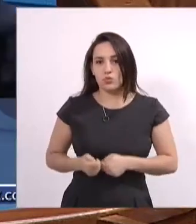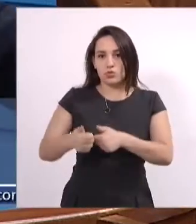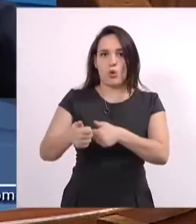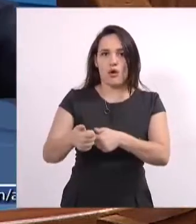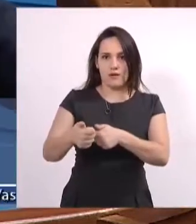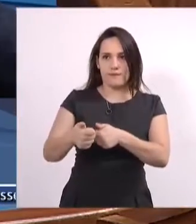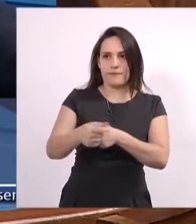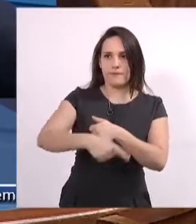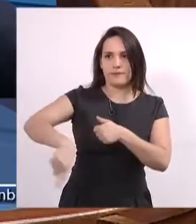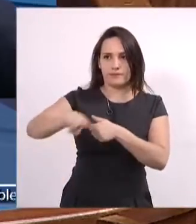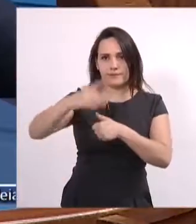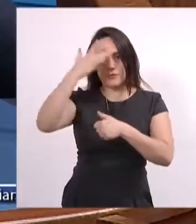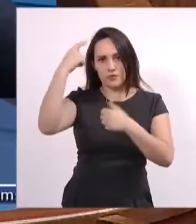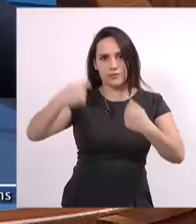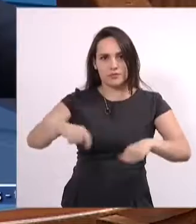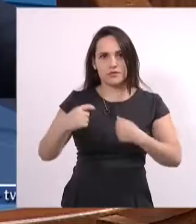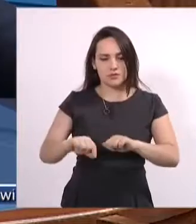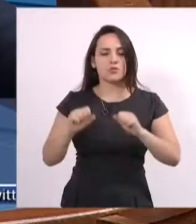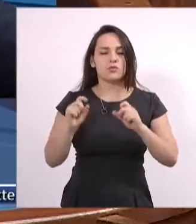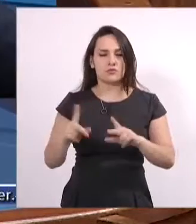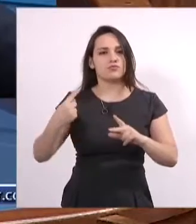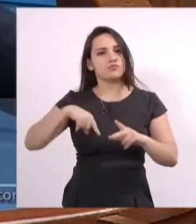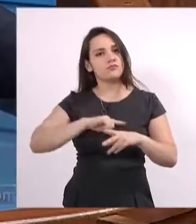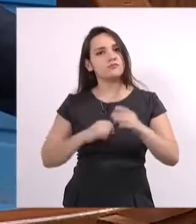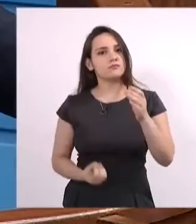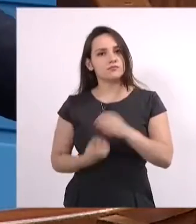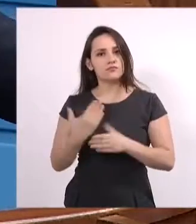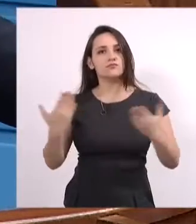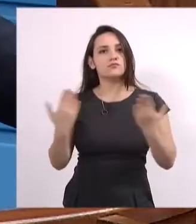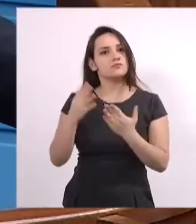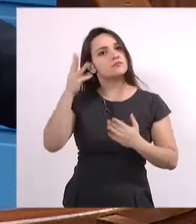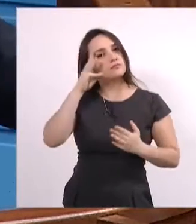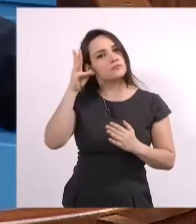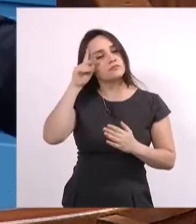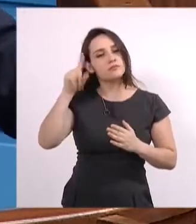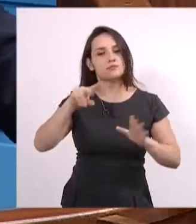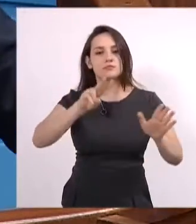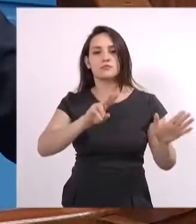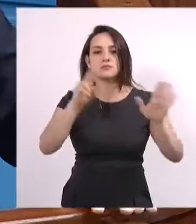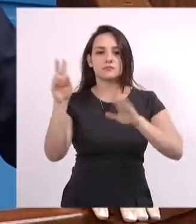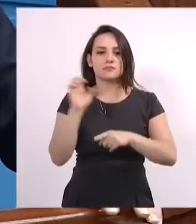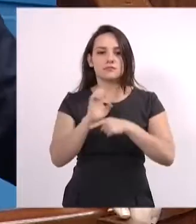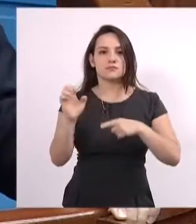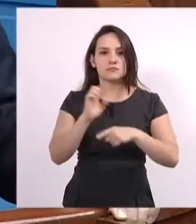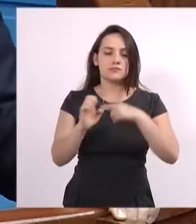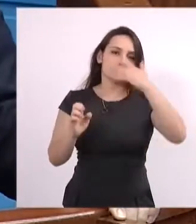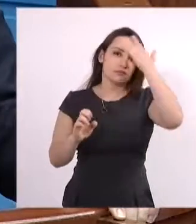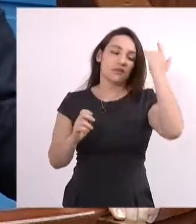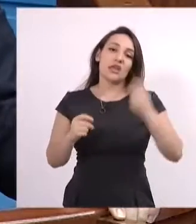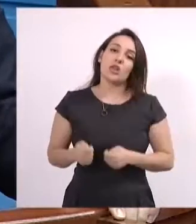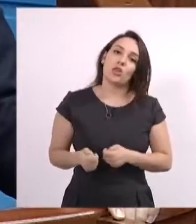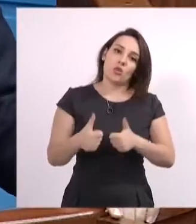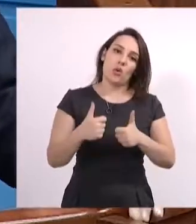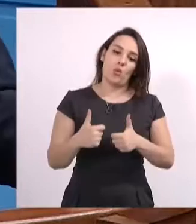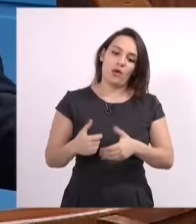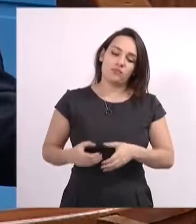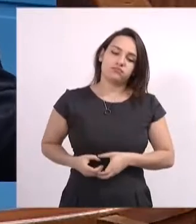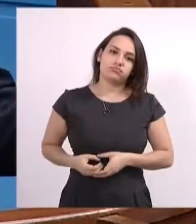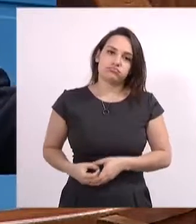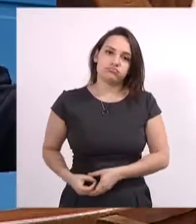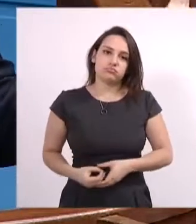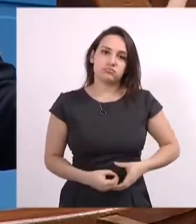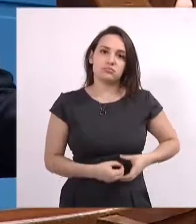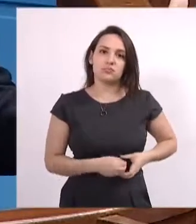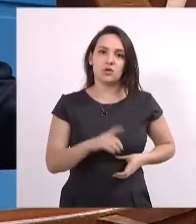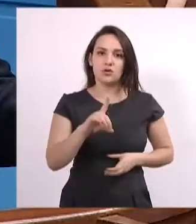votado nessa casa, na terça-feira, a Semana Estadual do Doador de Órgãos, que existe